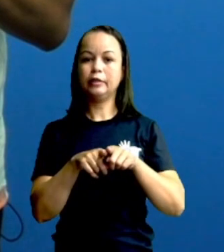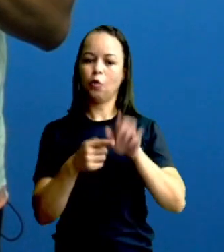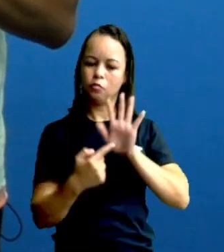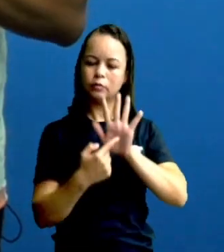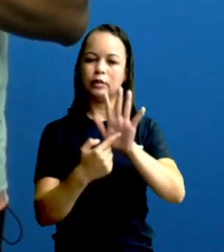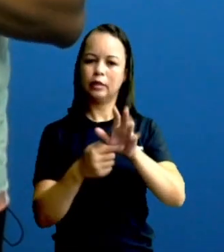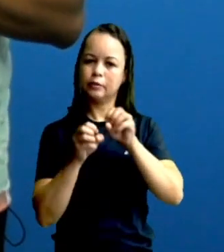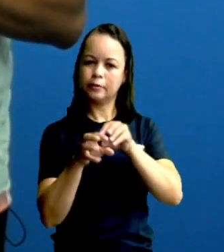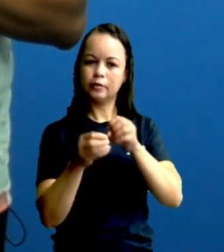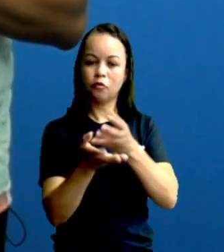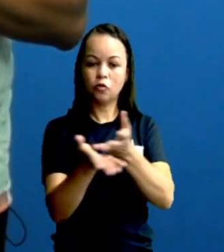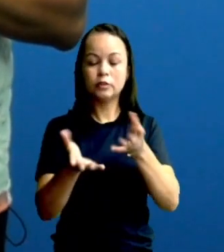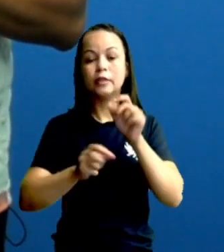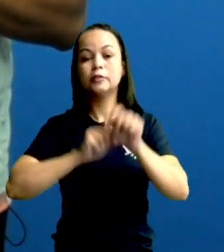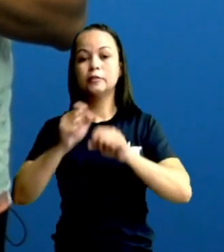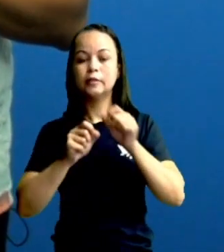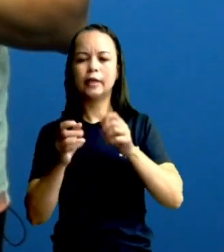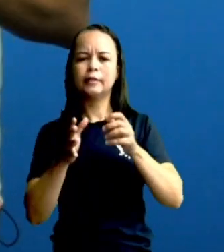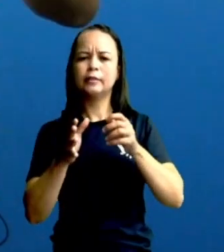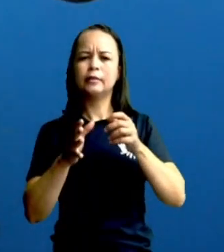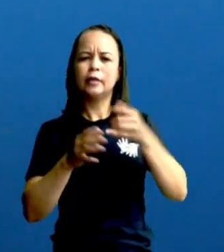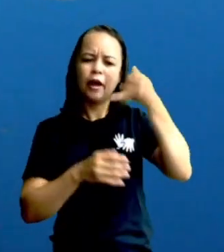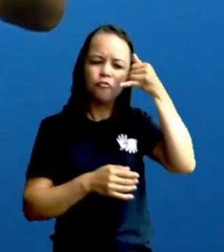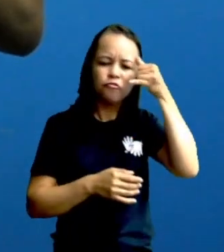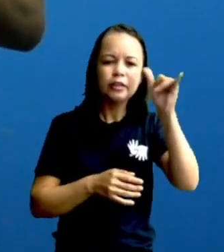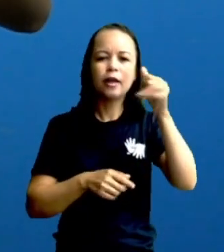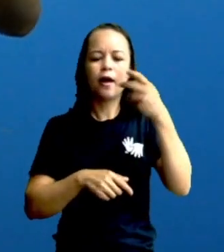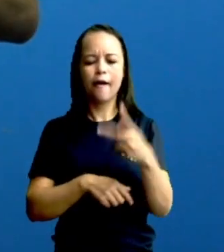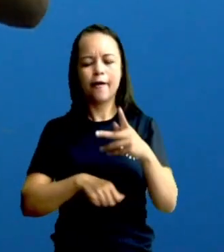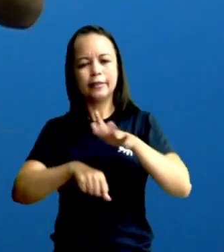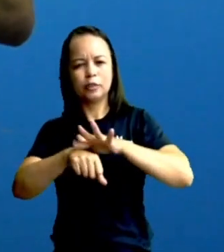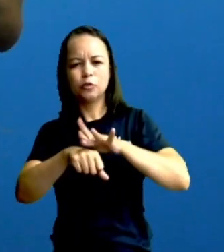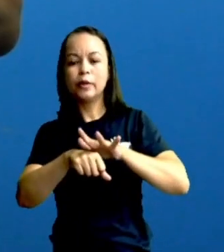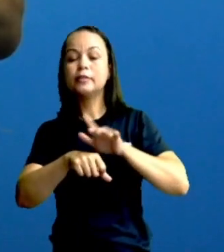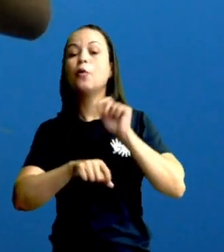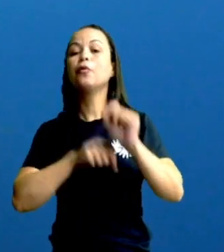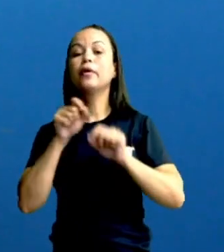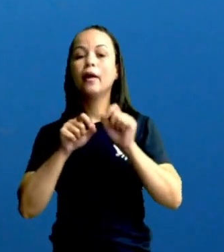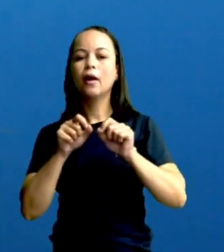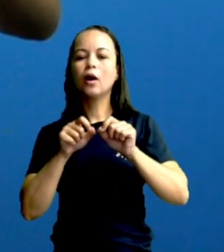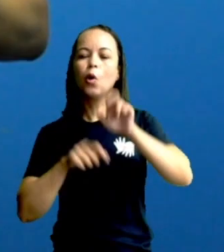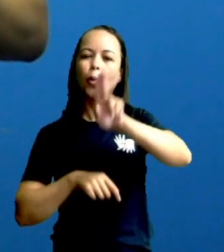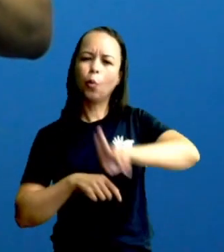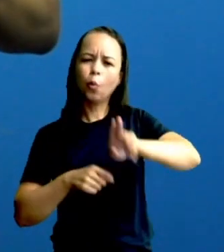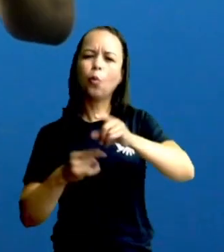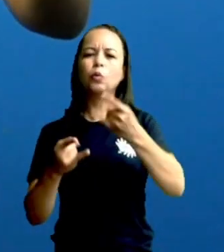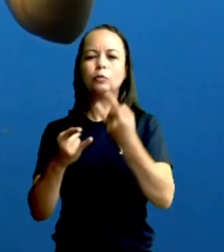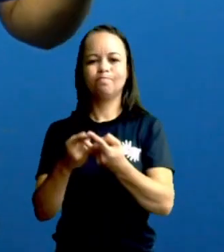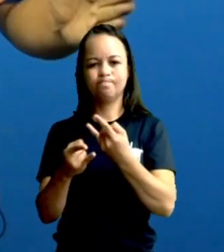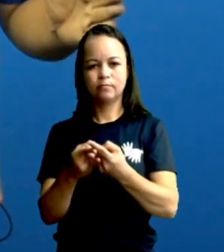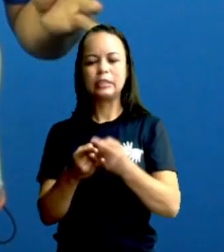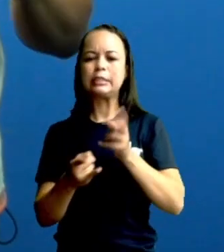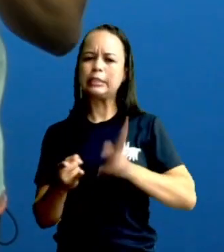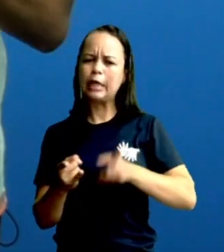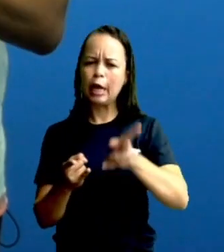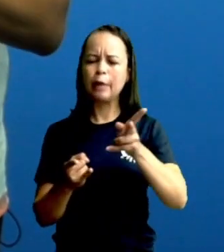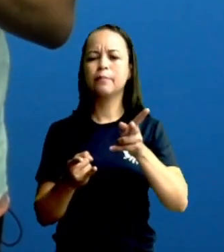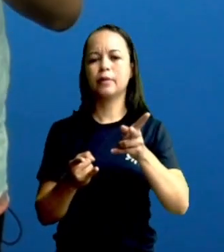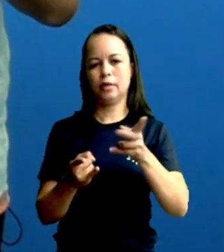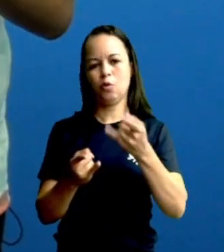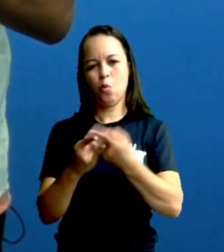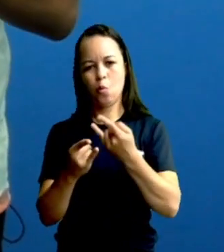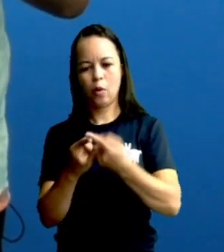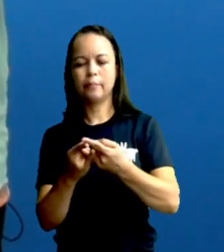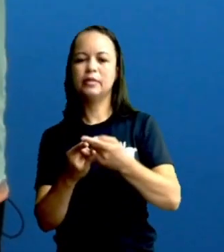vez, quer se prevenir contra essas doenças? O uso do preservativo, o uso da camisinha, seja feminina ou